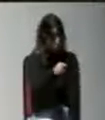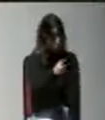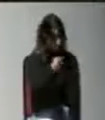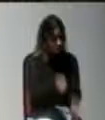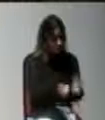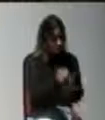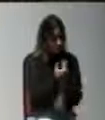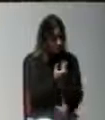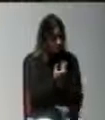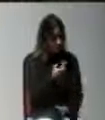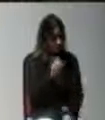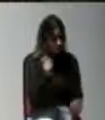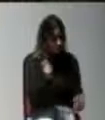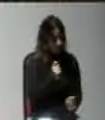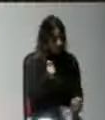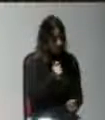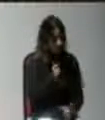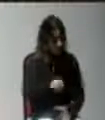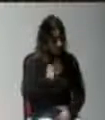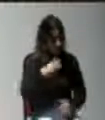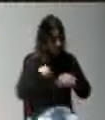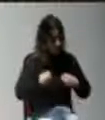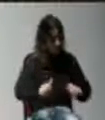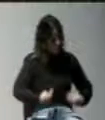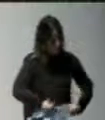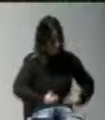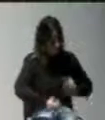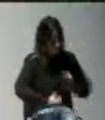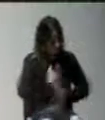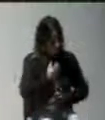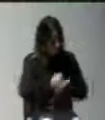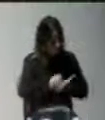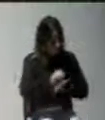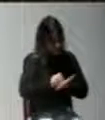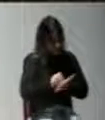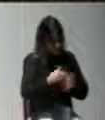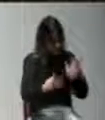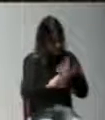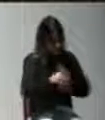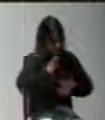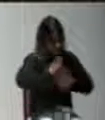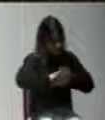o surgimento de uma moral como fundamento subjetivo de uma ética.